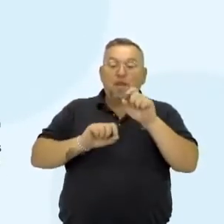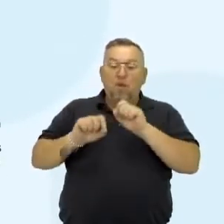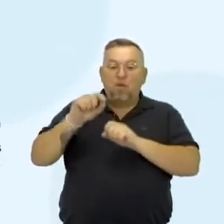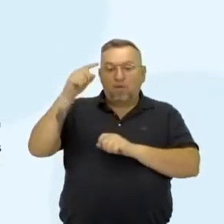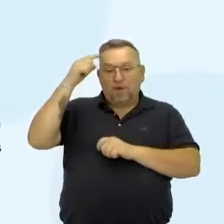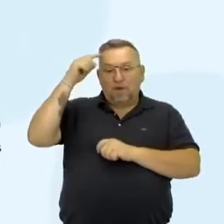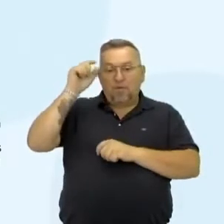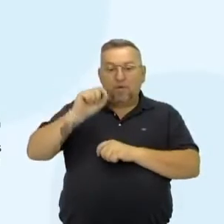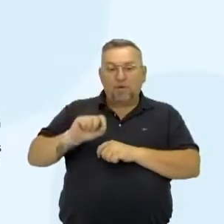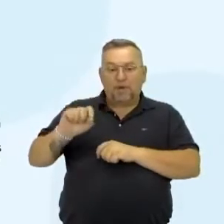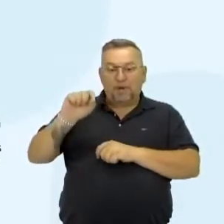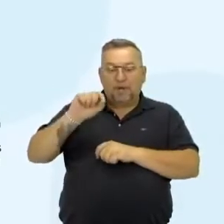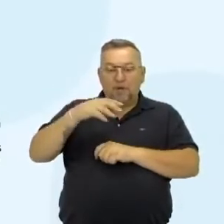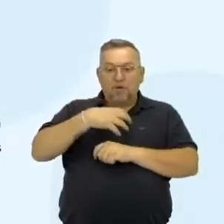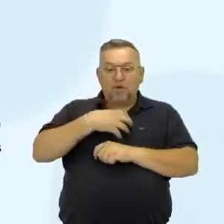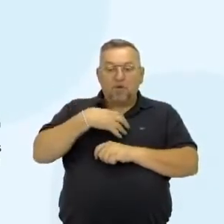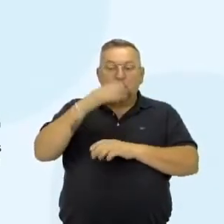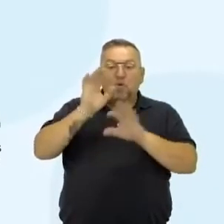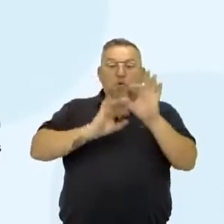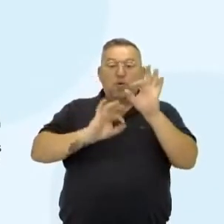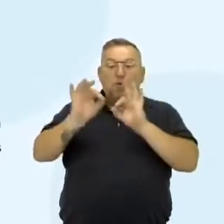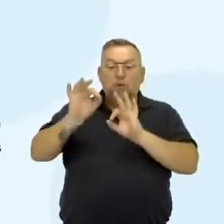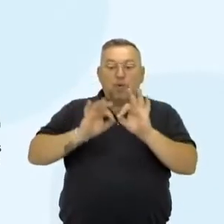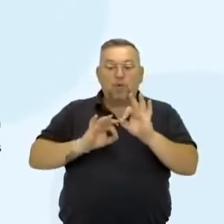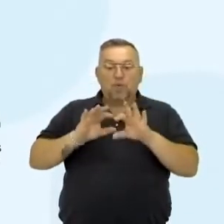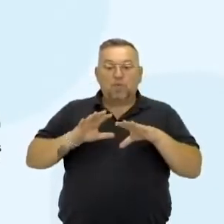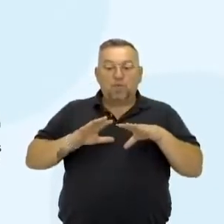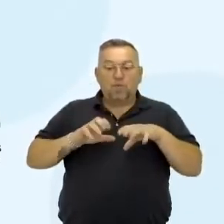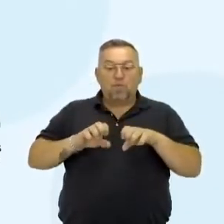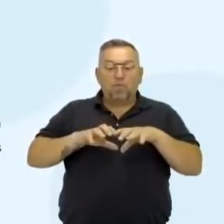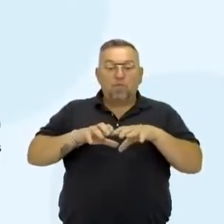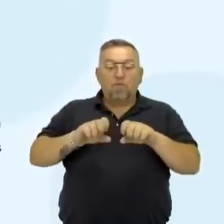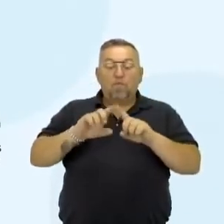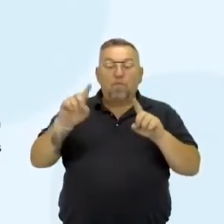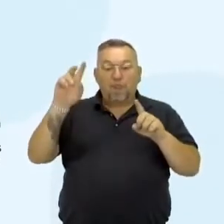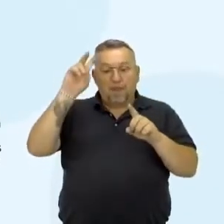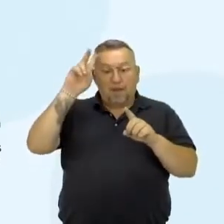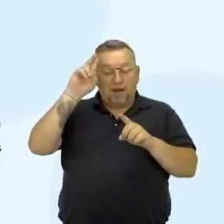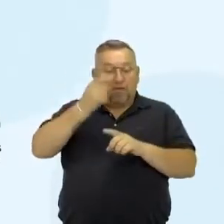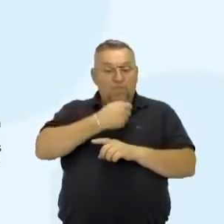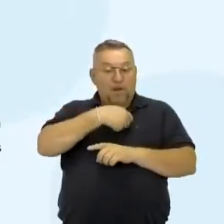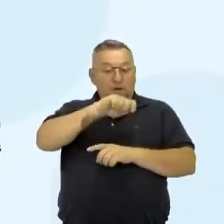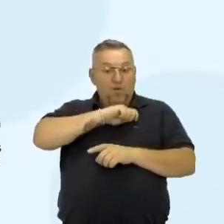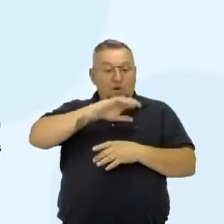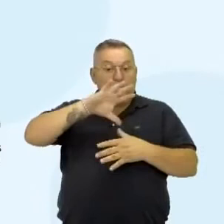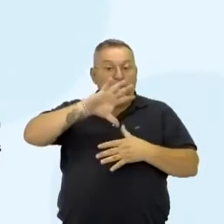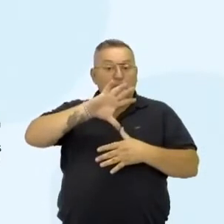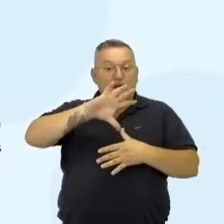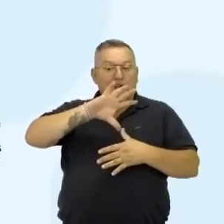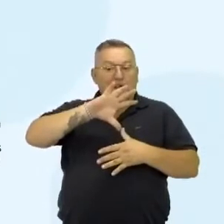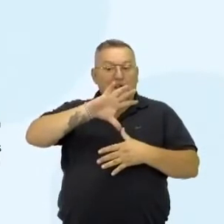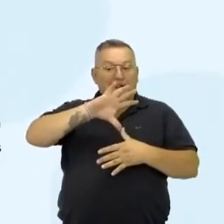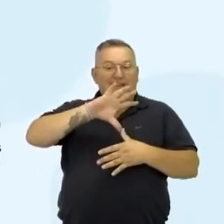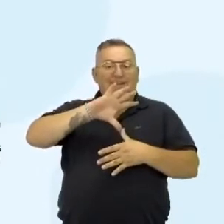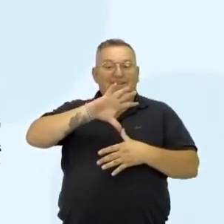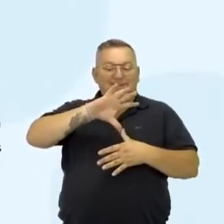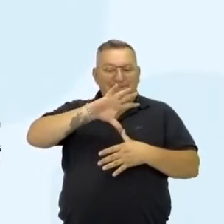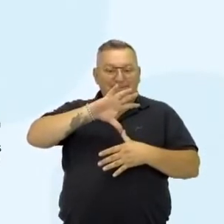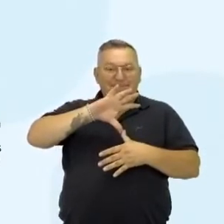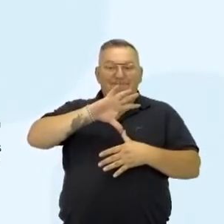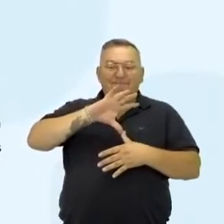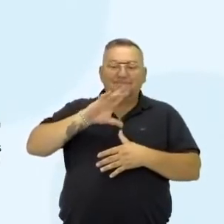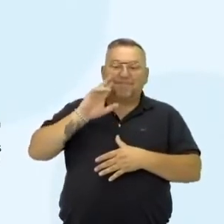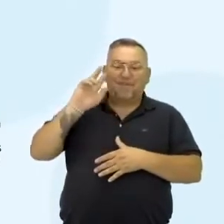pensar um pouquinho na forma de organização da colônia espanhola na América. E aí vocês têm,